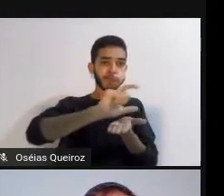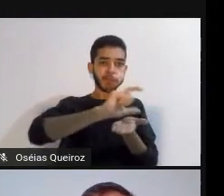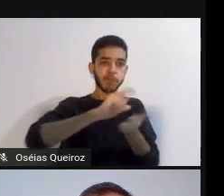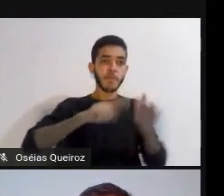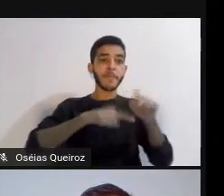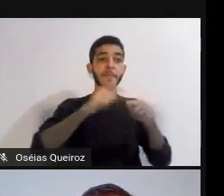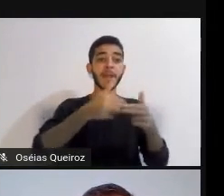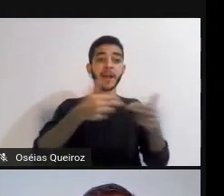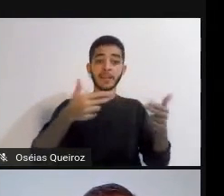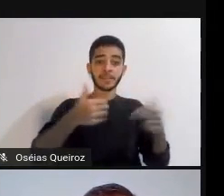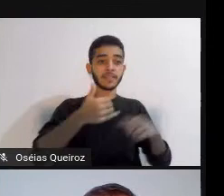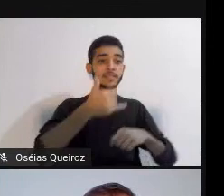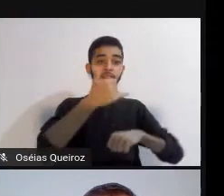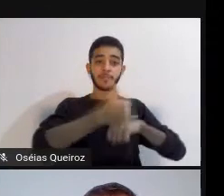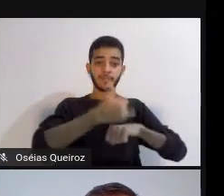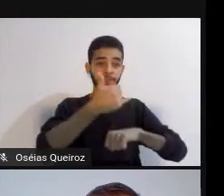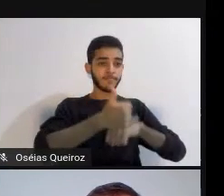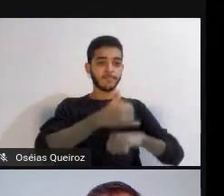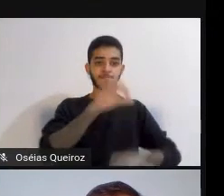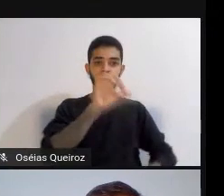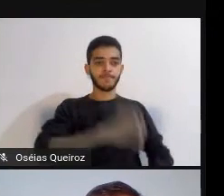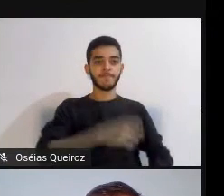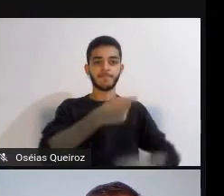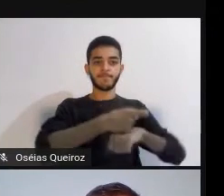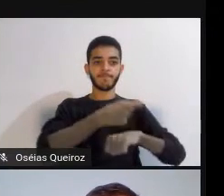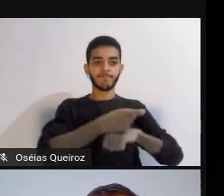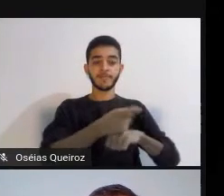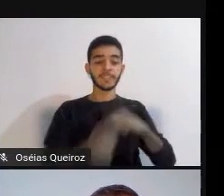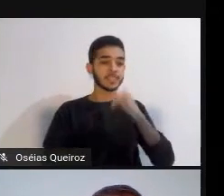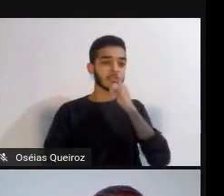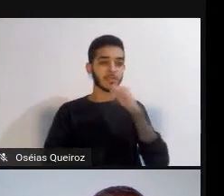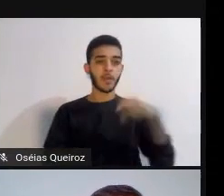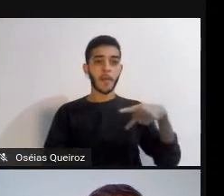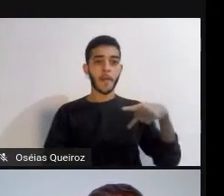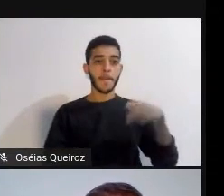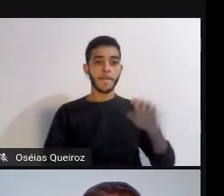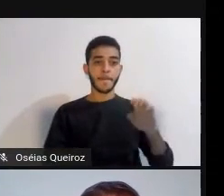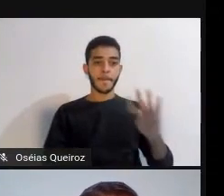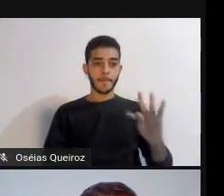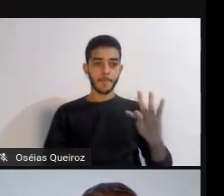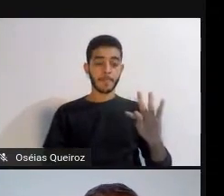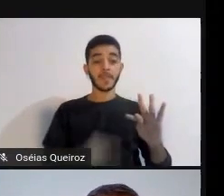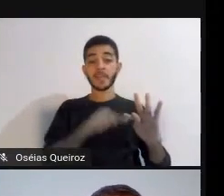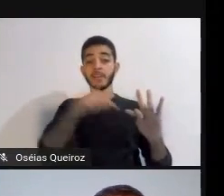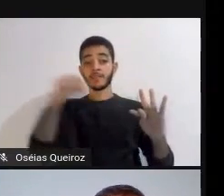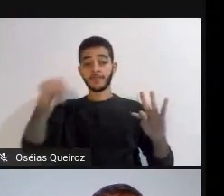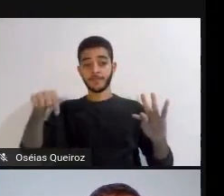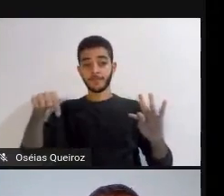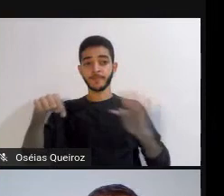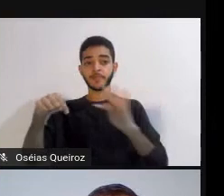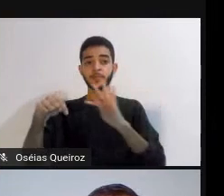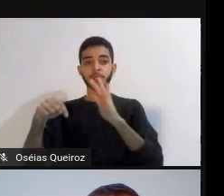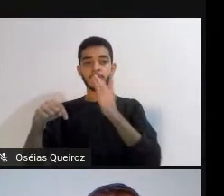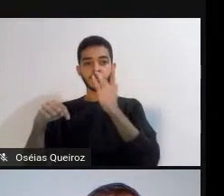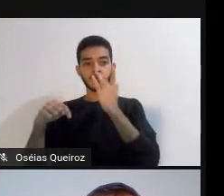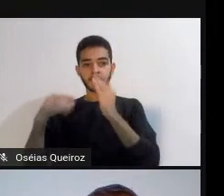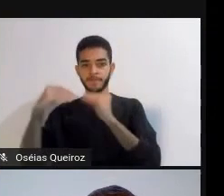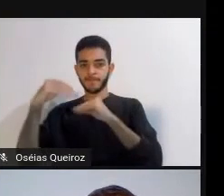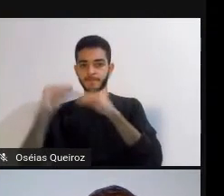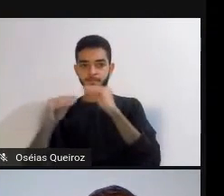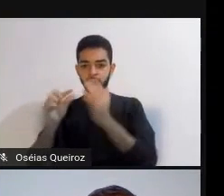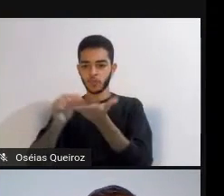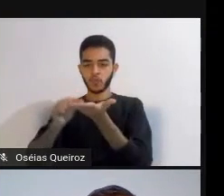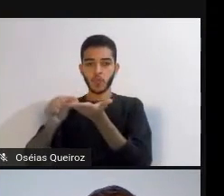materiais de maior densidade, como, por exemplo, o PET. Já naqueles microplásticos na coluna d'água,